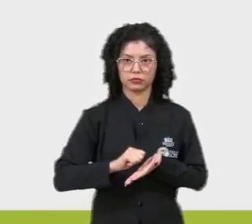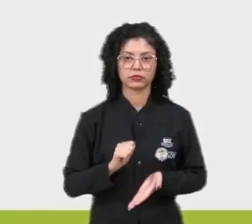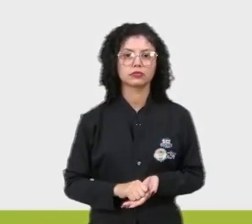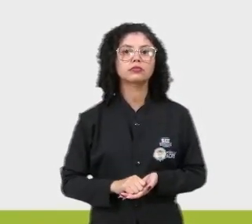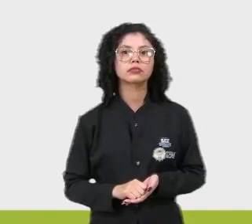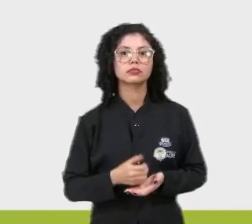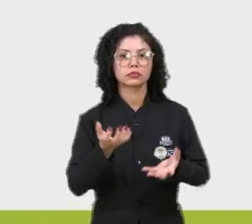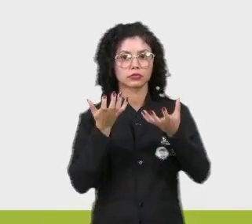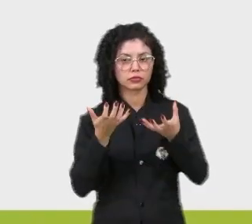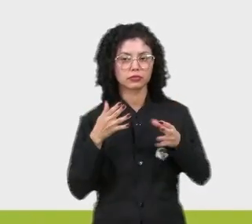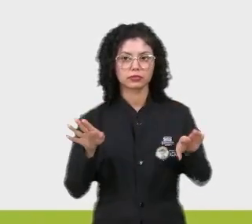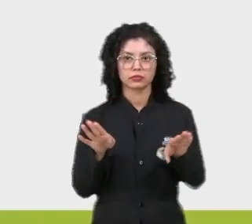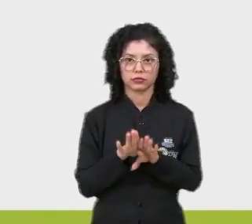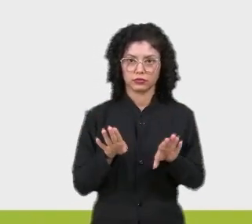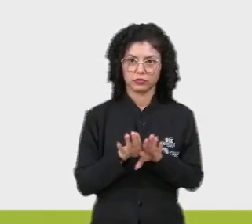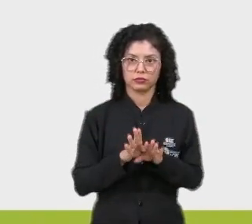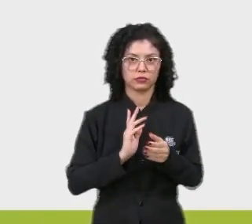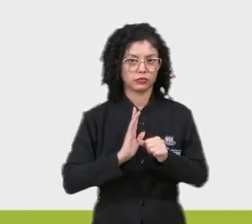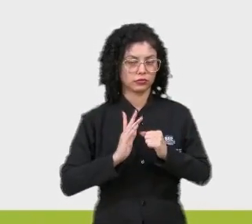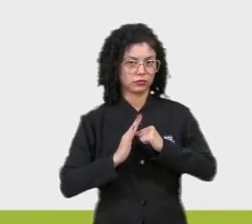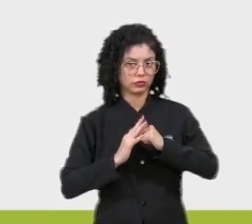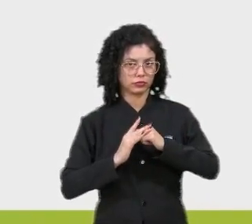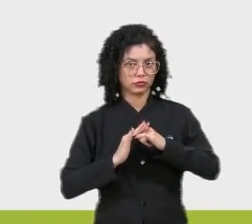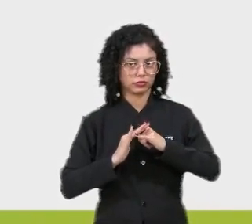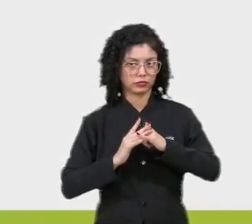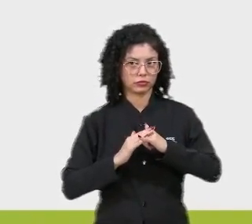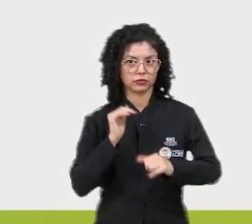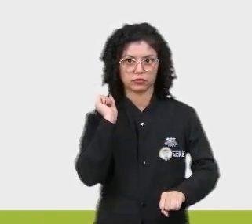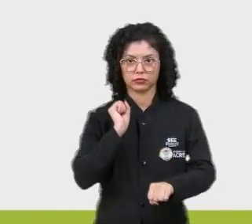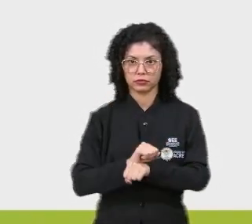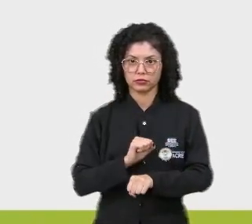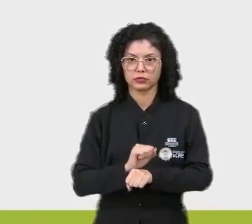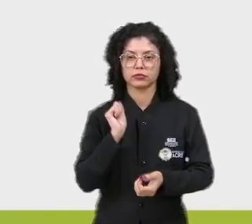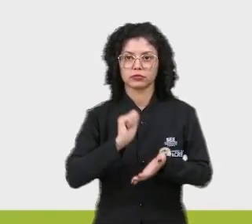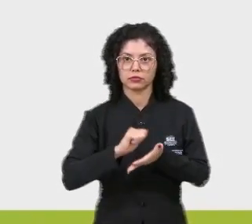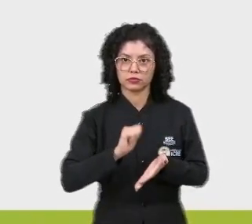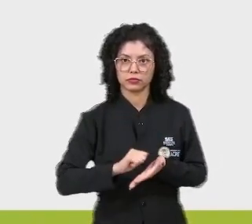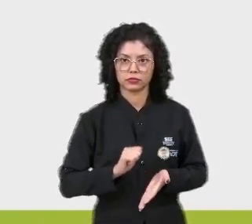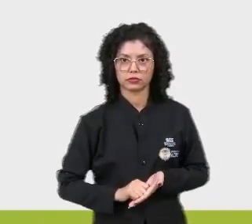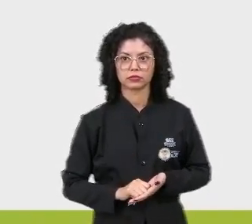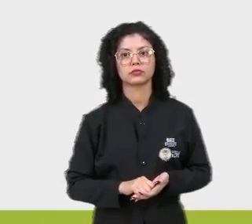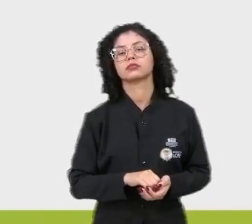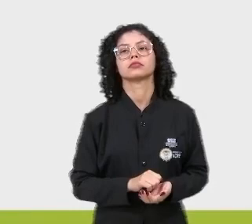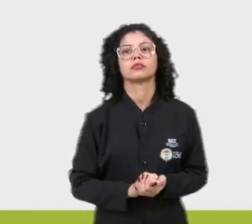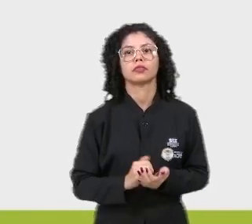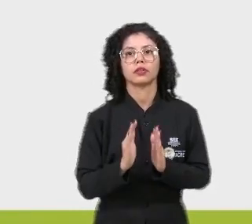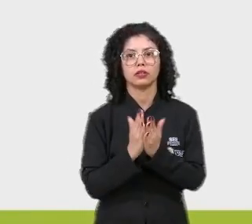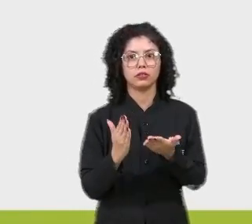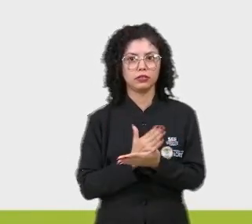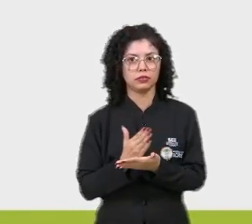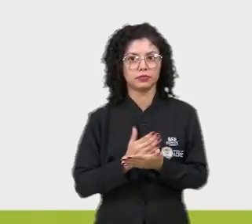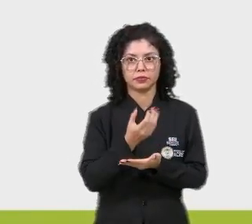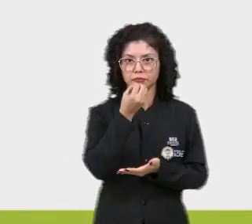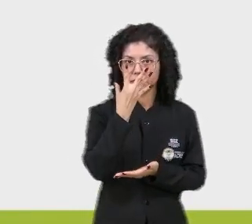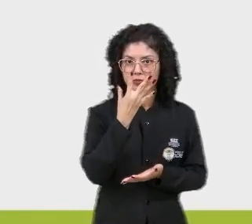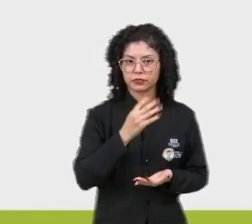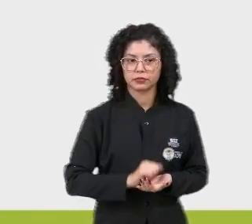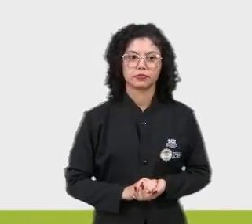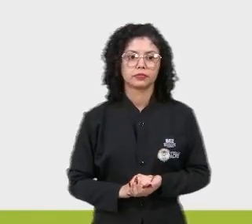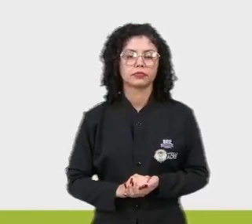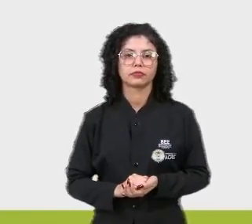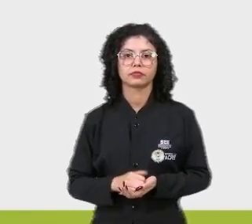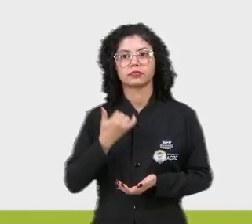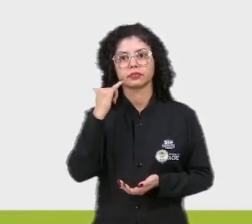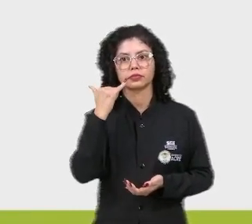também se você quiser tiver no YouTube dá uma pausa no vídeo para você anotar no seu caderno senão tira um print aí no seu